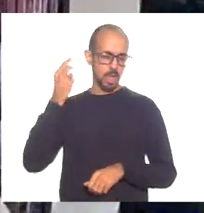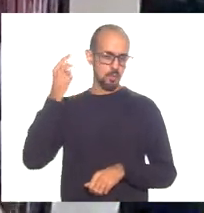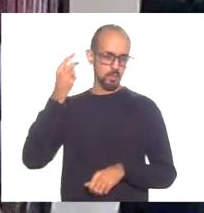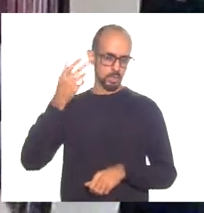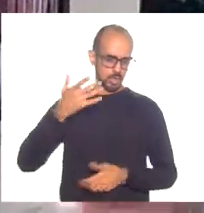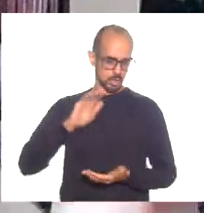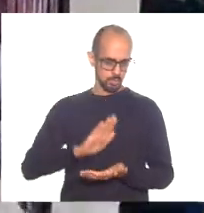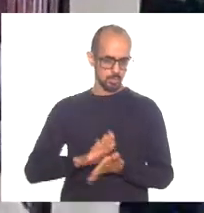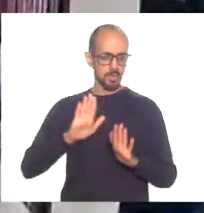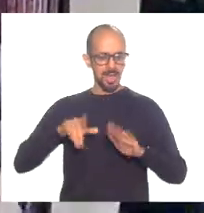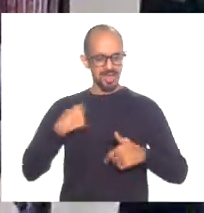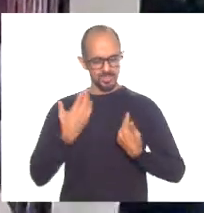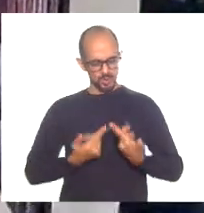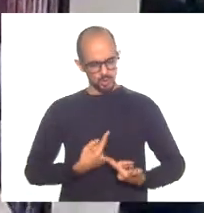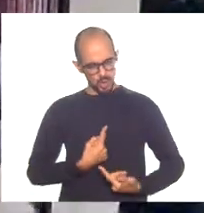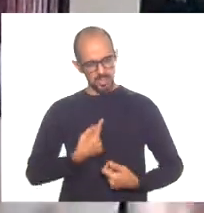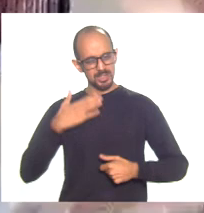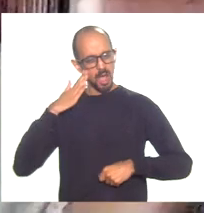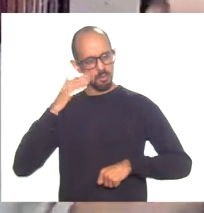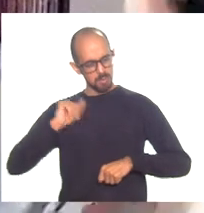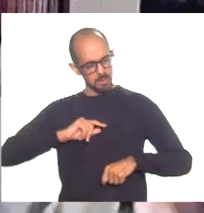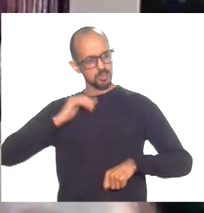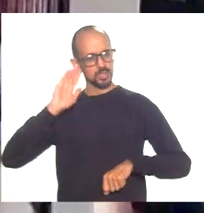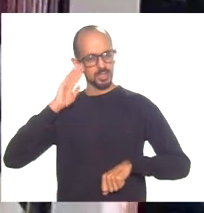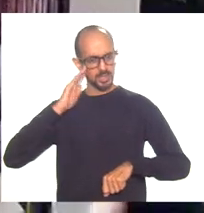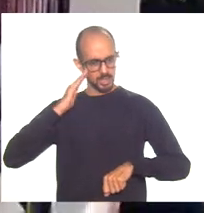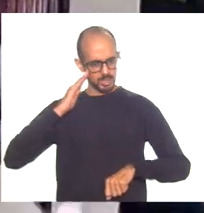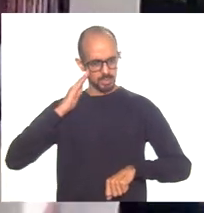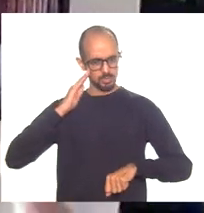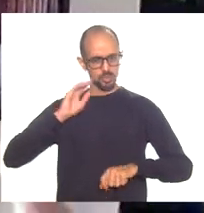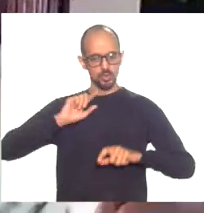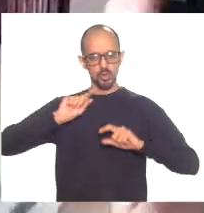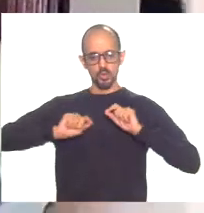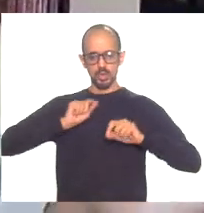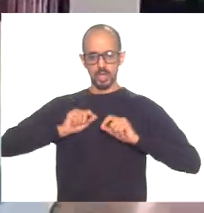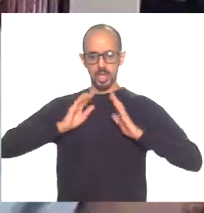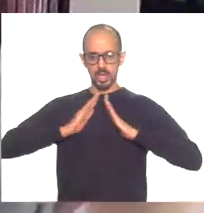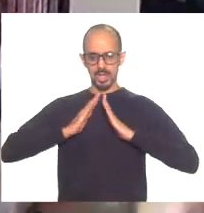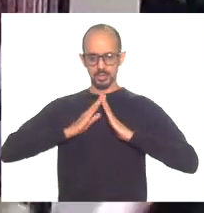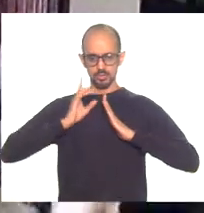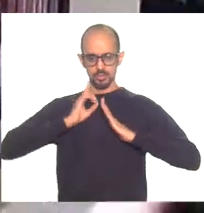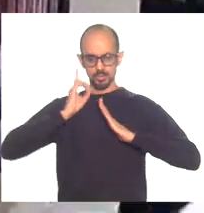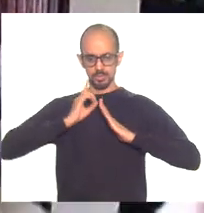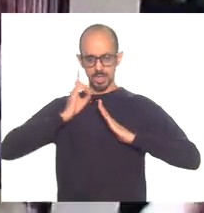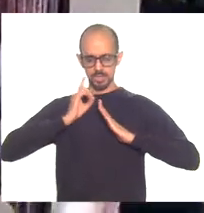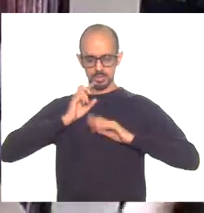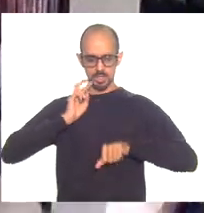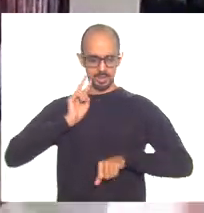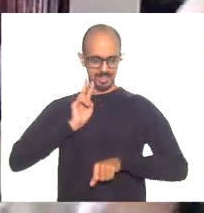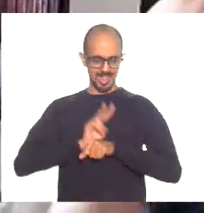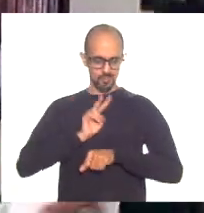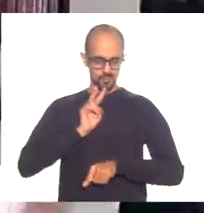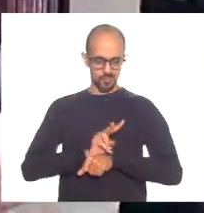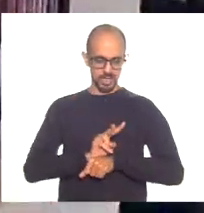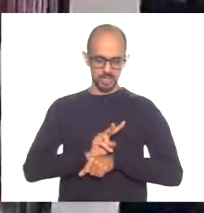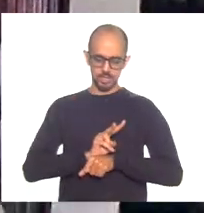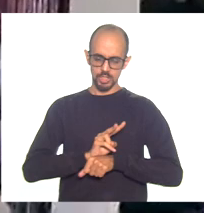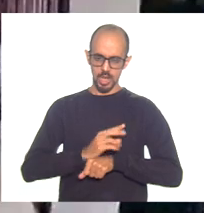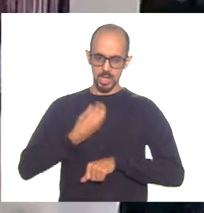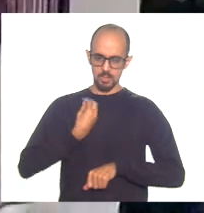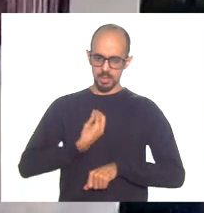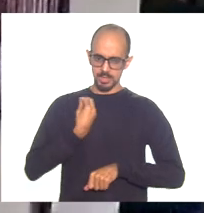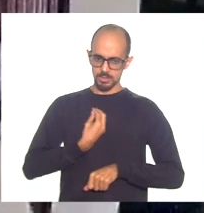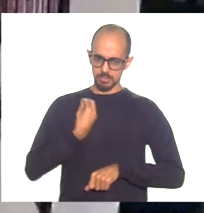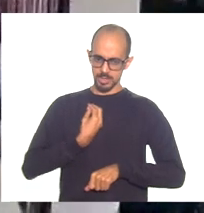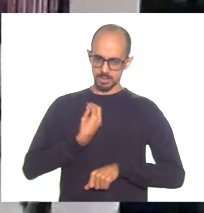sabe perfeitamente, entendemos, quer dizer, que o parlamento ele defende a sociedade, a participação, ele